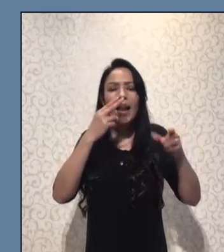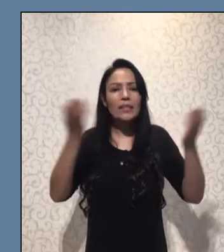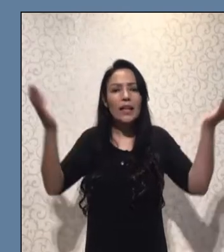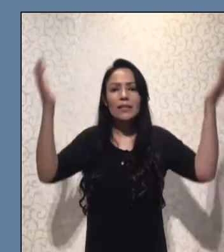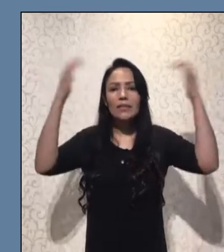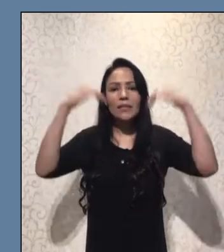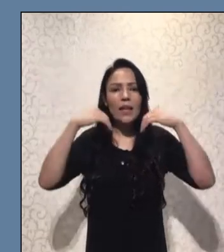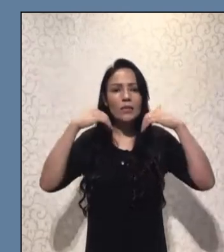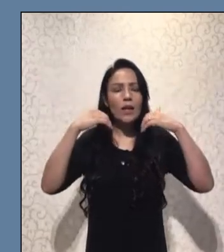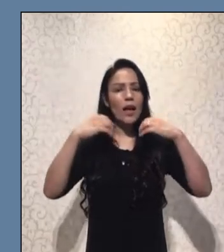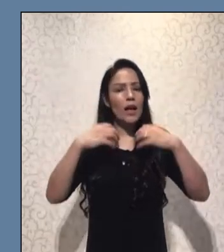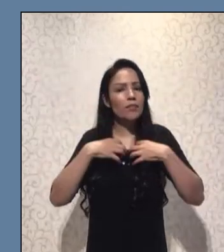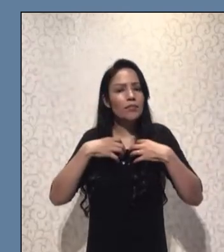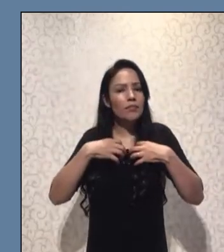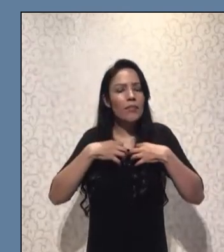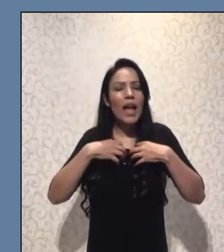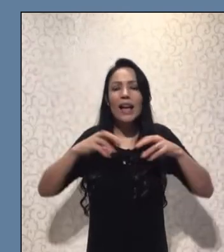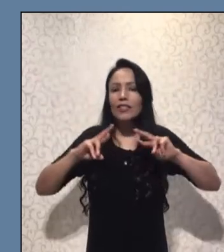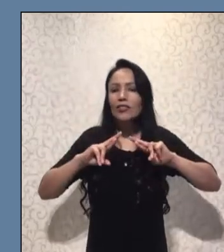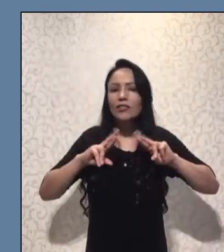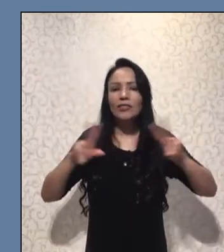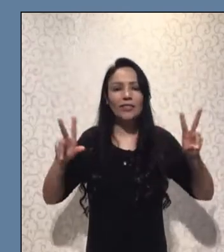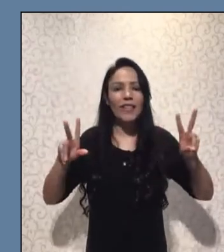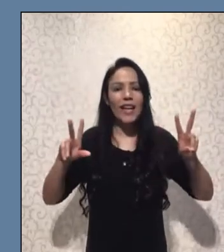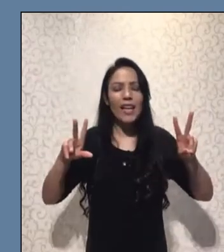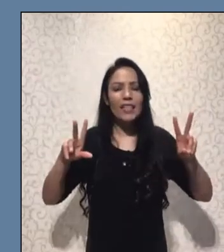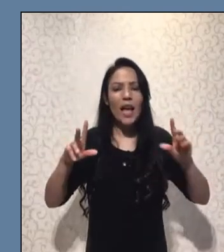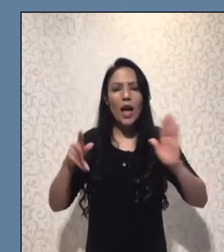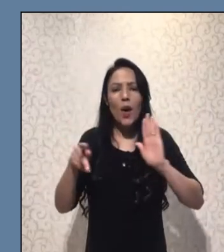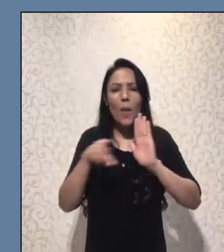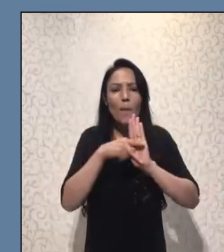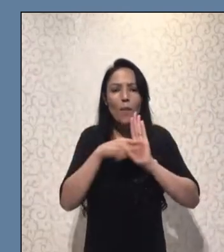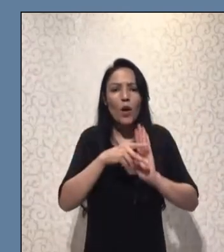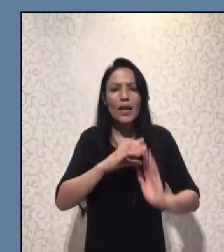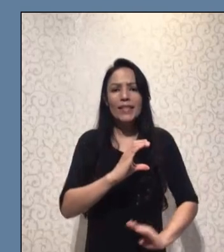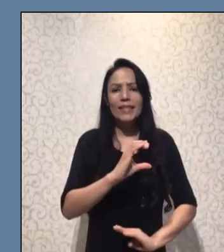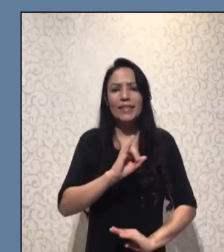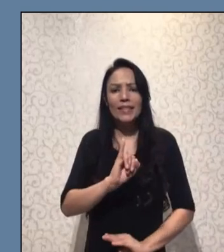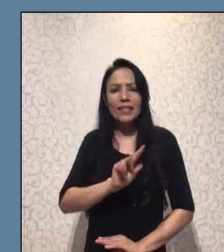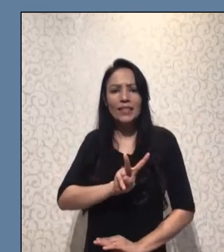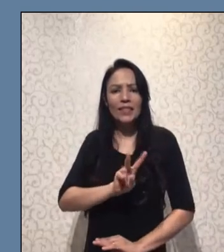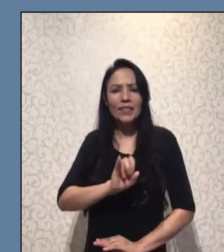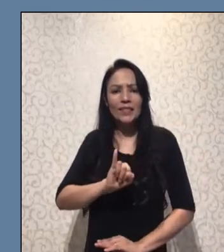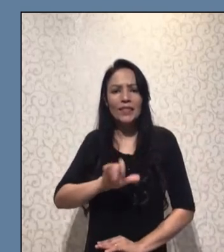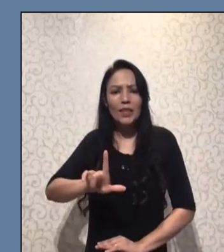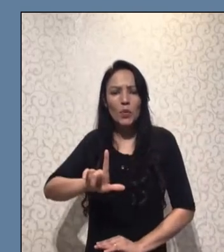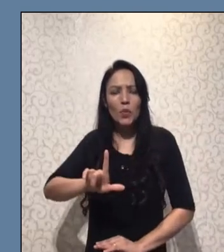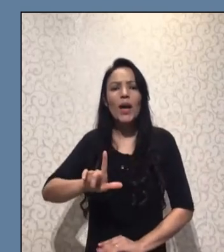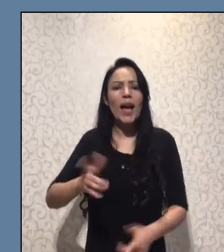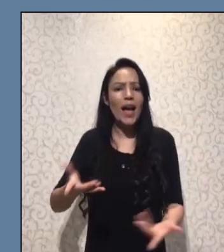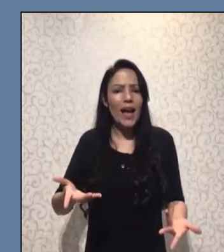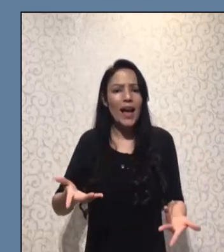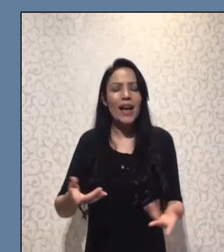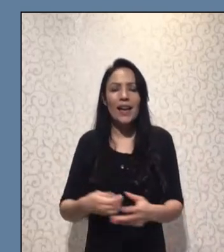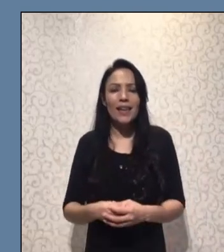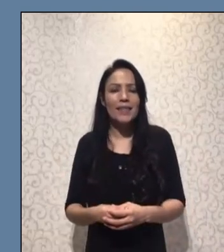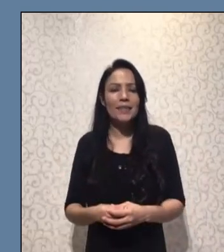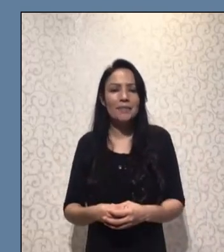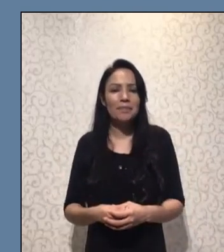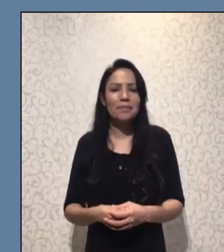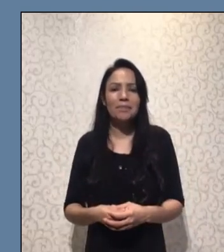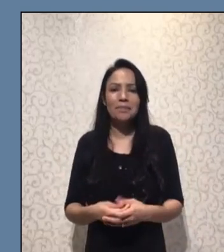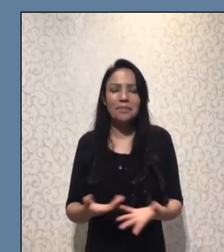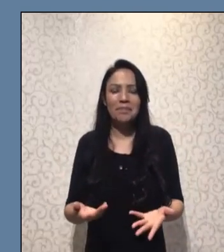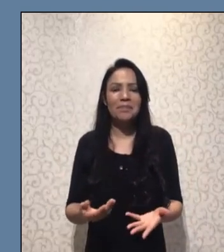vamos dizer assim, sem entrar no mérito, hein, dessa construção que é o Museu Paulista. Enfim, a parte,